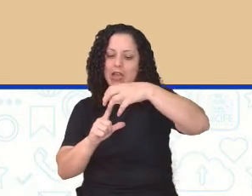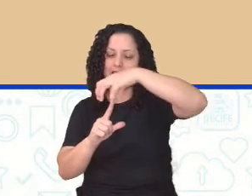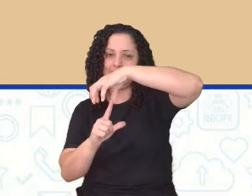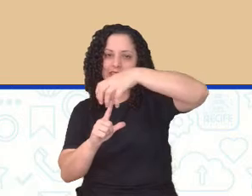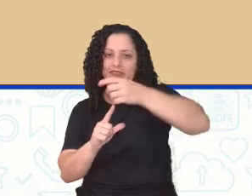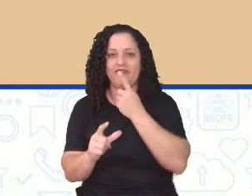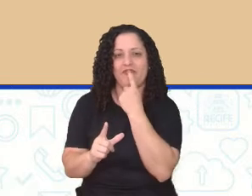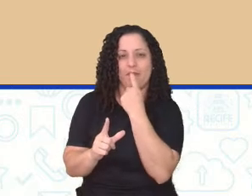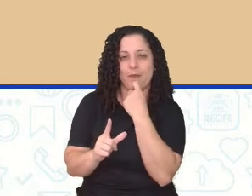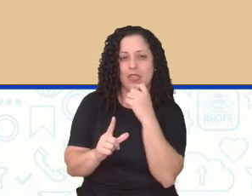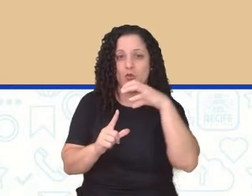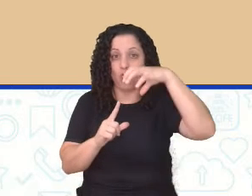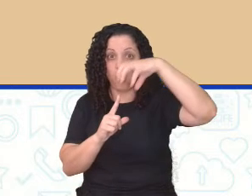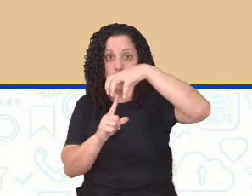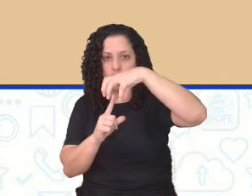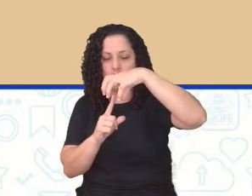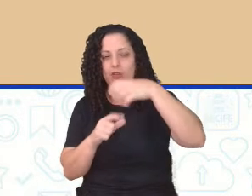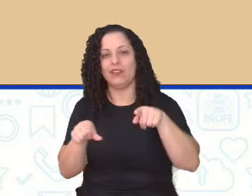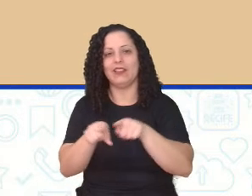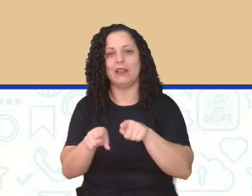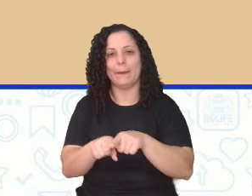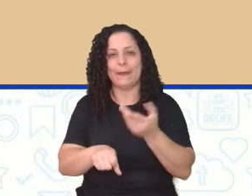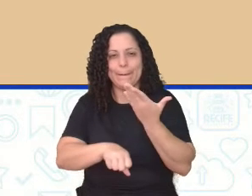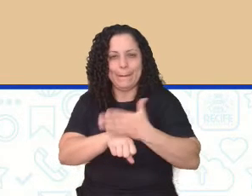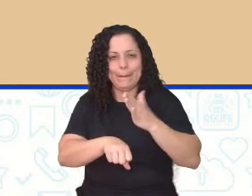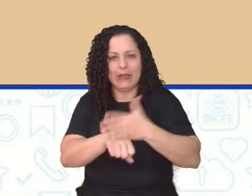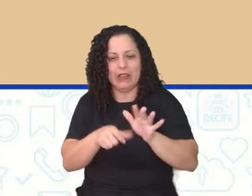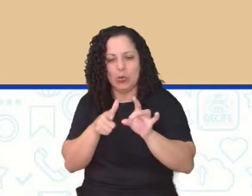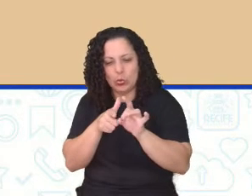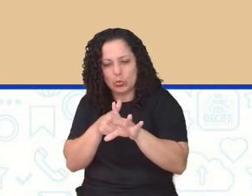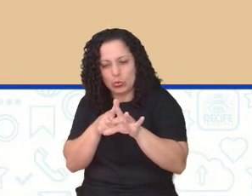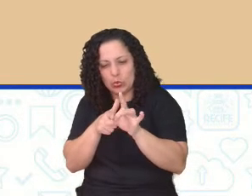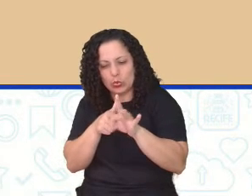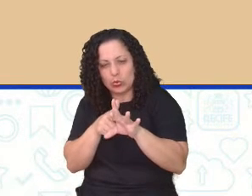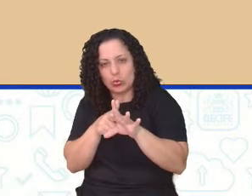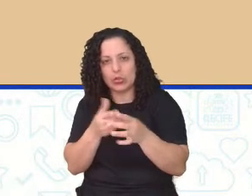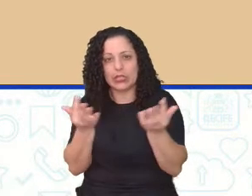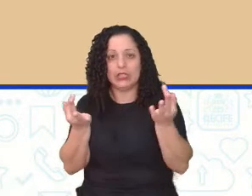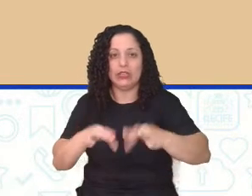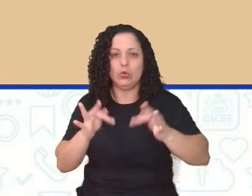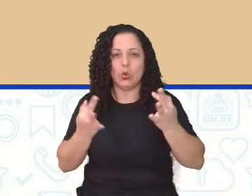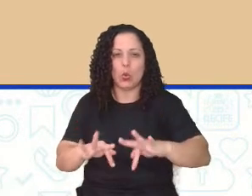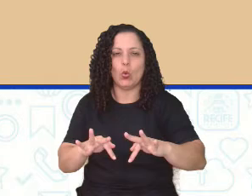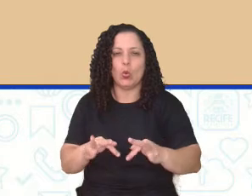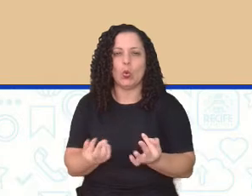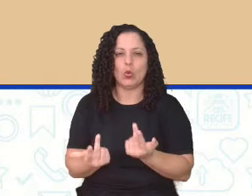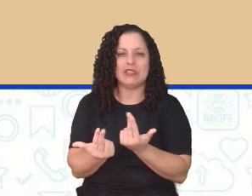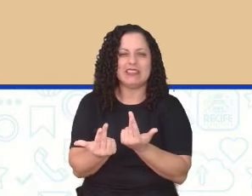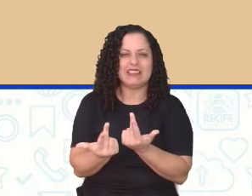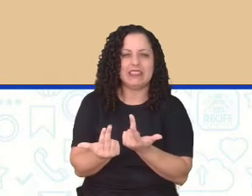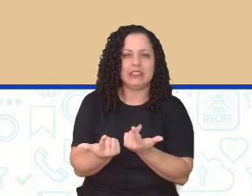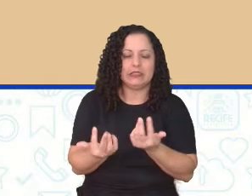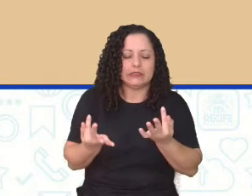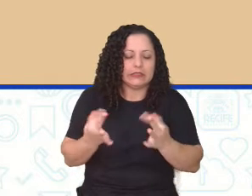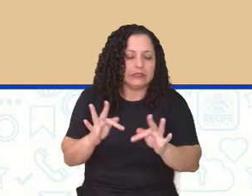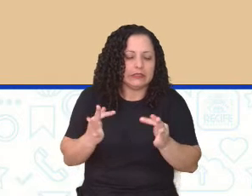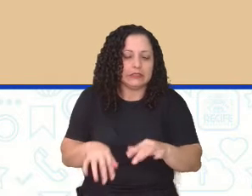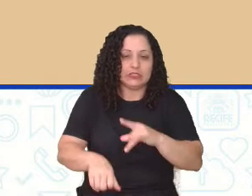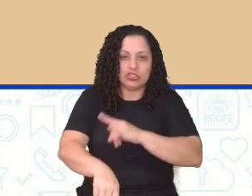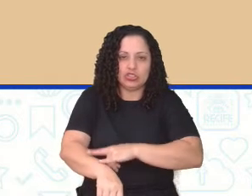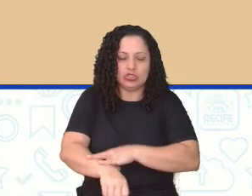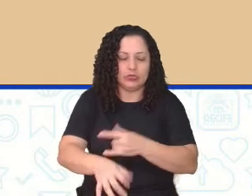uma presença de uma secreção esbranquiçada ou transparente e dor e queimação ao urinar. Então, esses são os